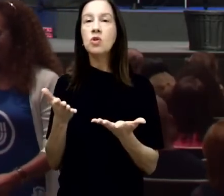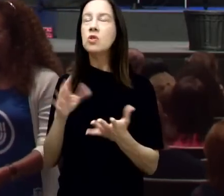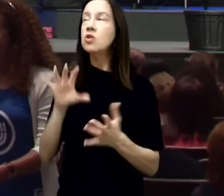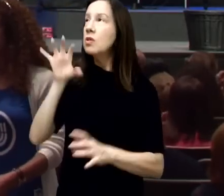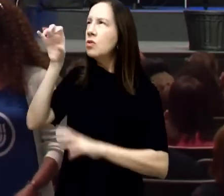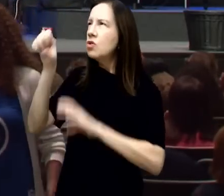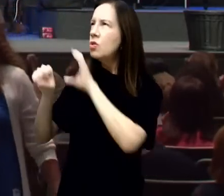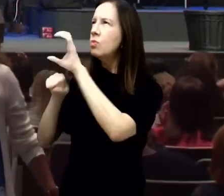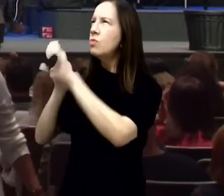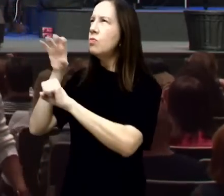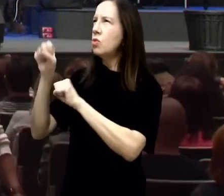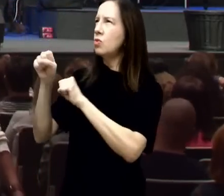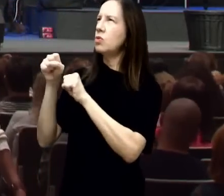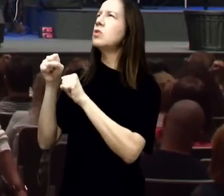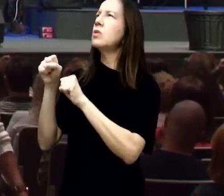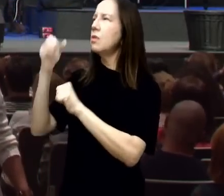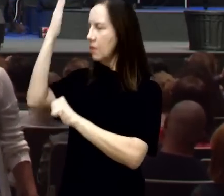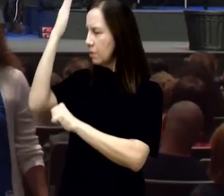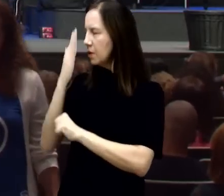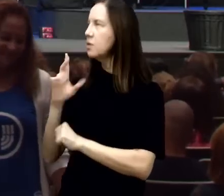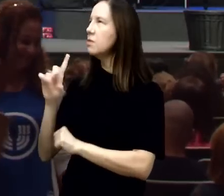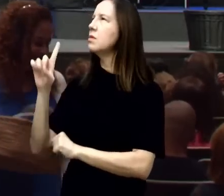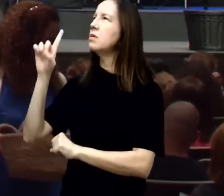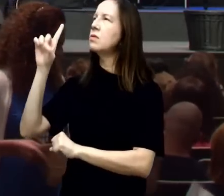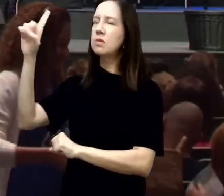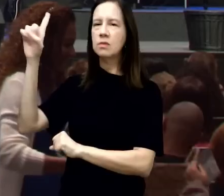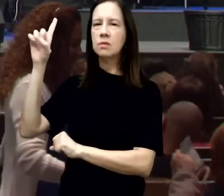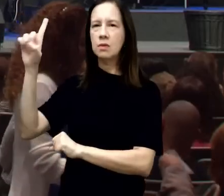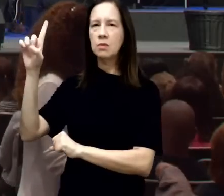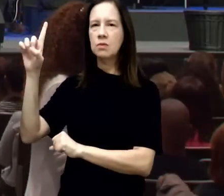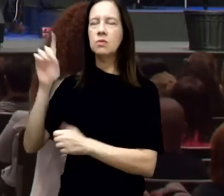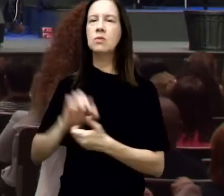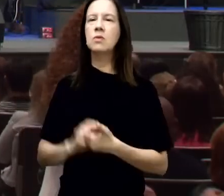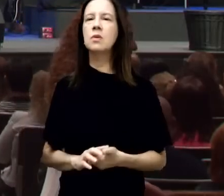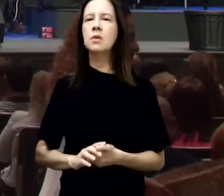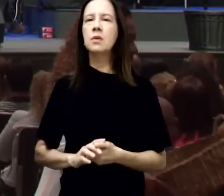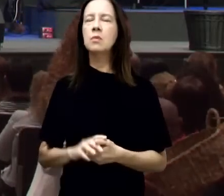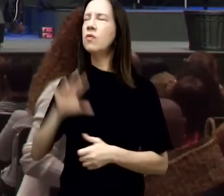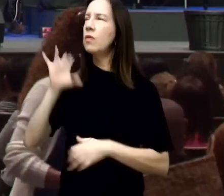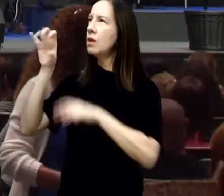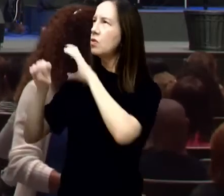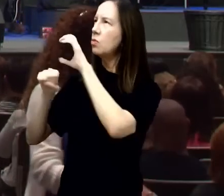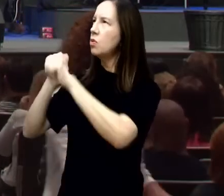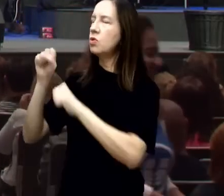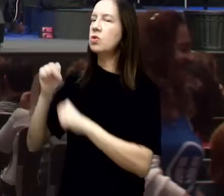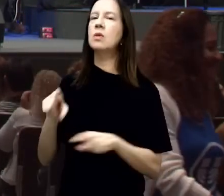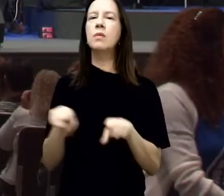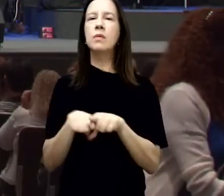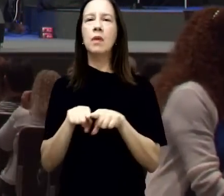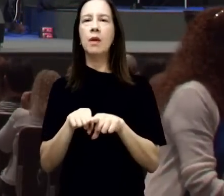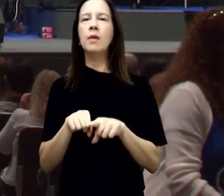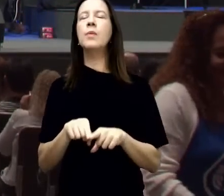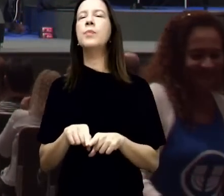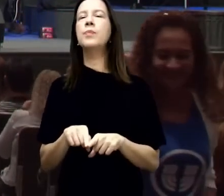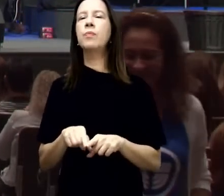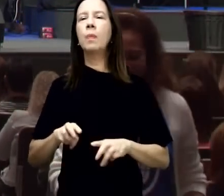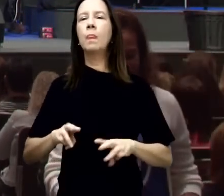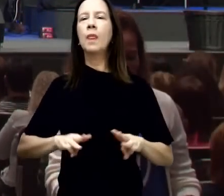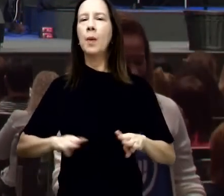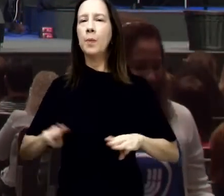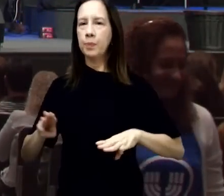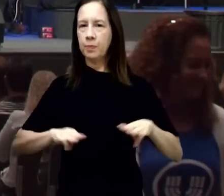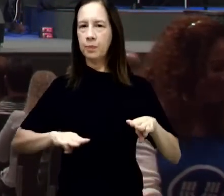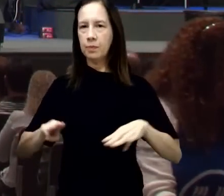dia de grande intensidade diante de Deus. E por falar em busca, em Marcos, o evangelho de Marcos,